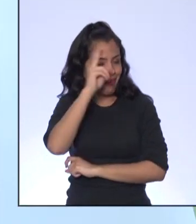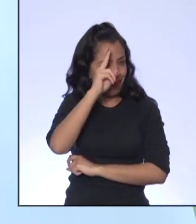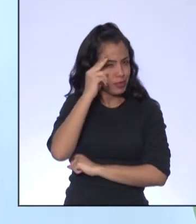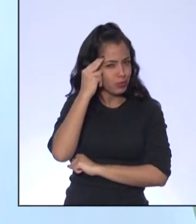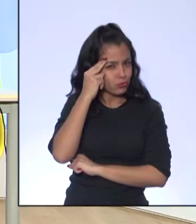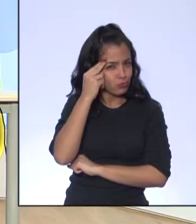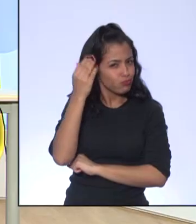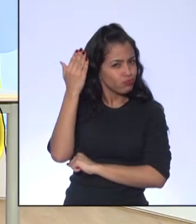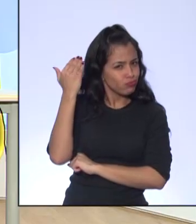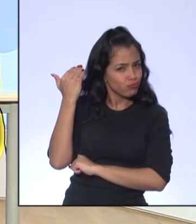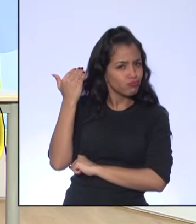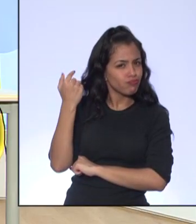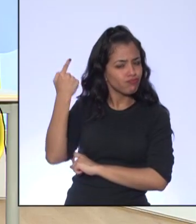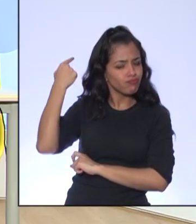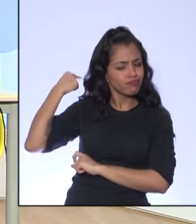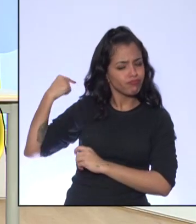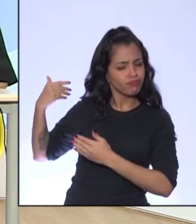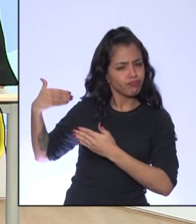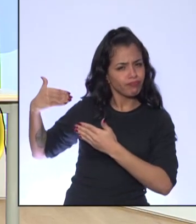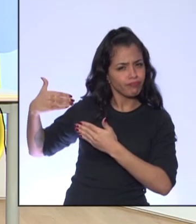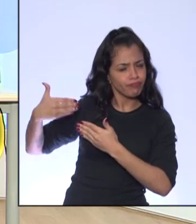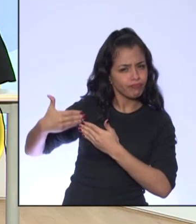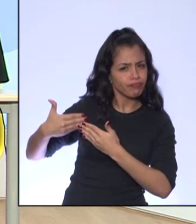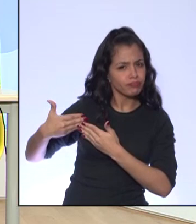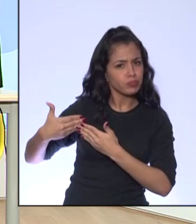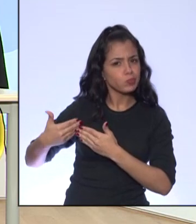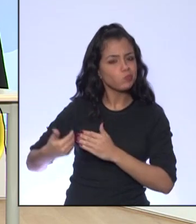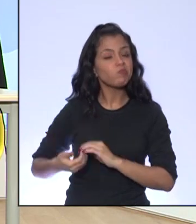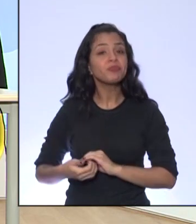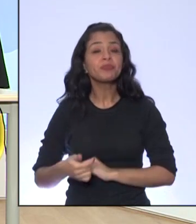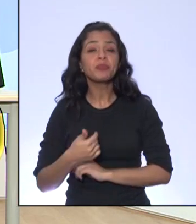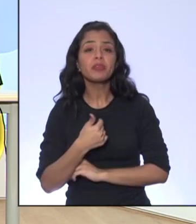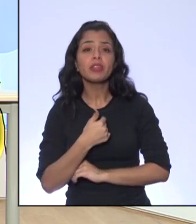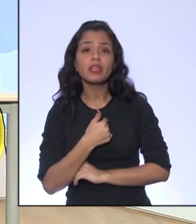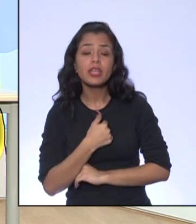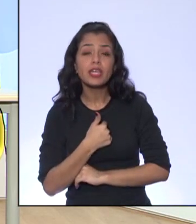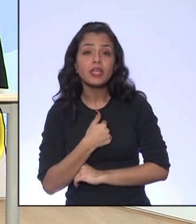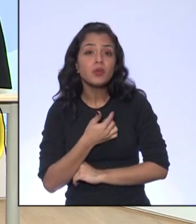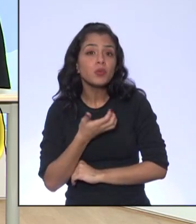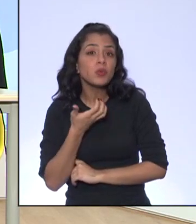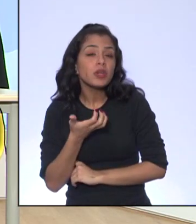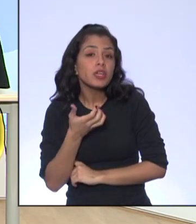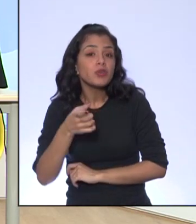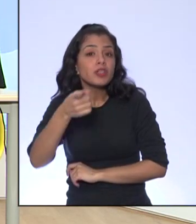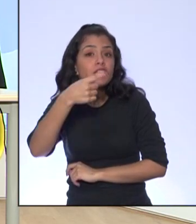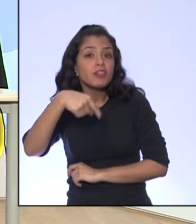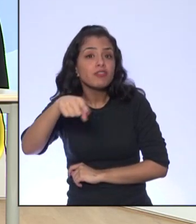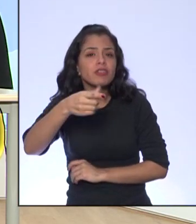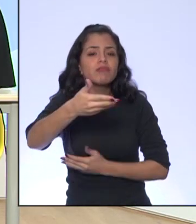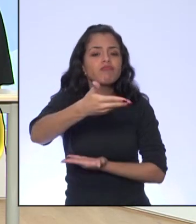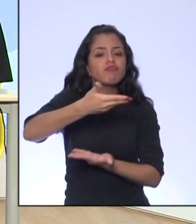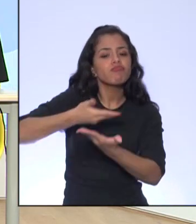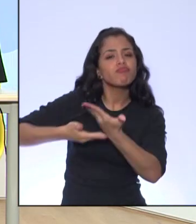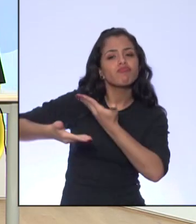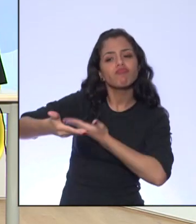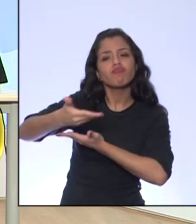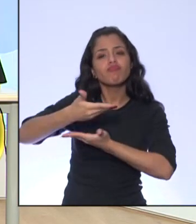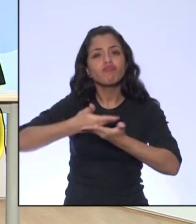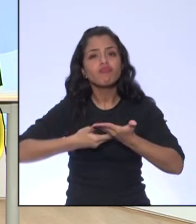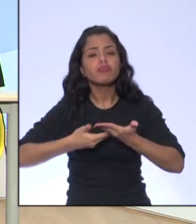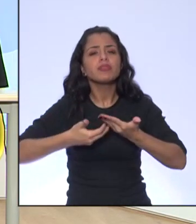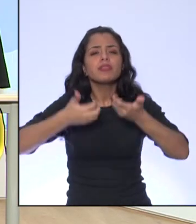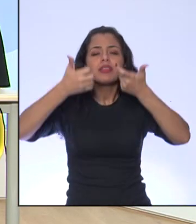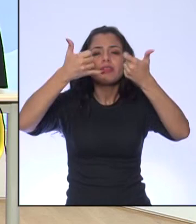pensando naquela trajetória, eu vou querer que vocês interajam agora com a gente e contem um pouquinho